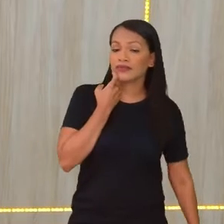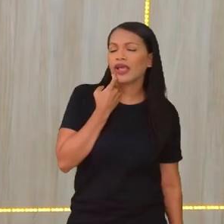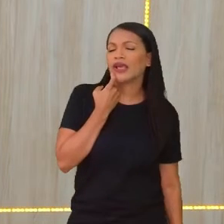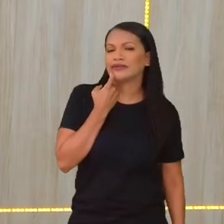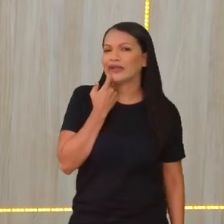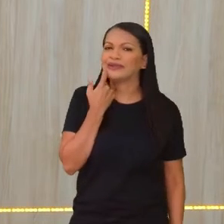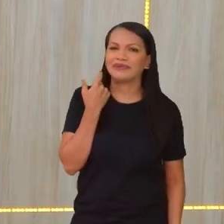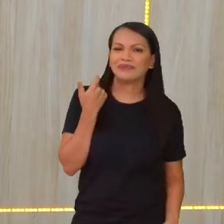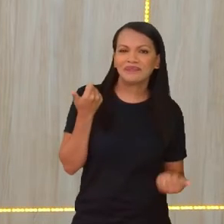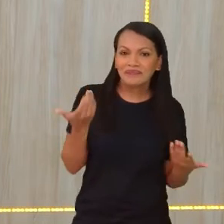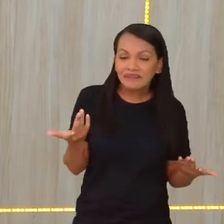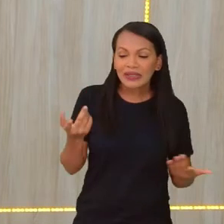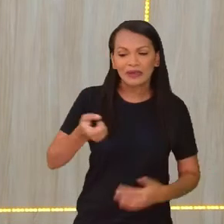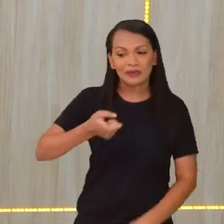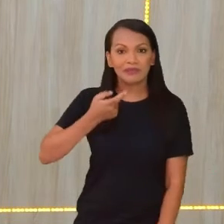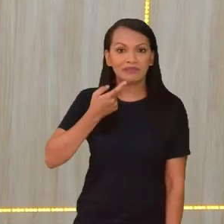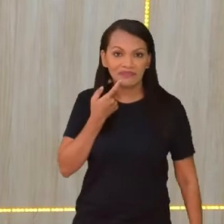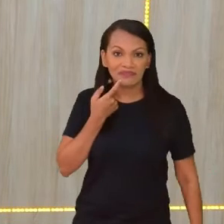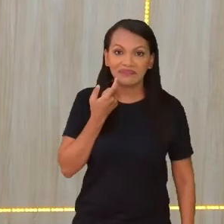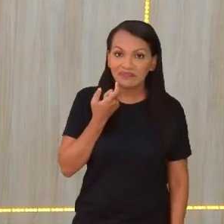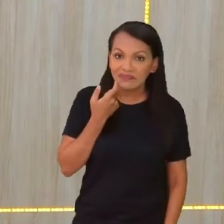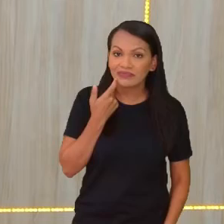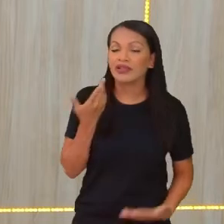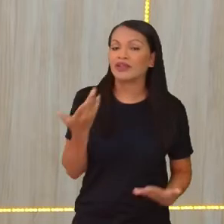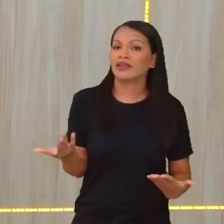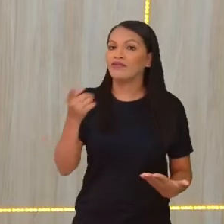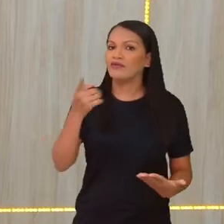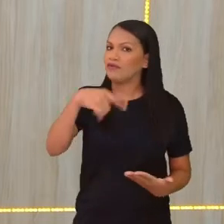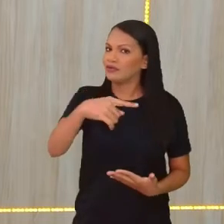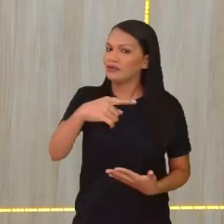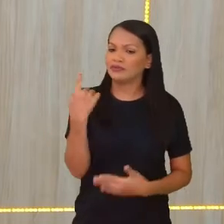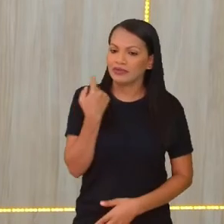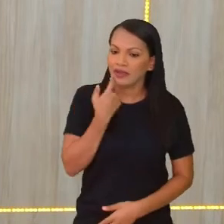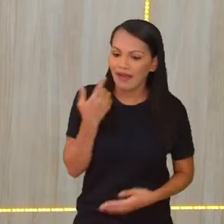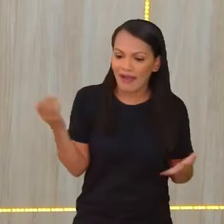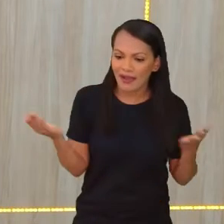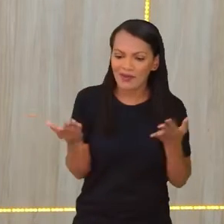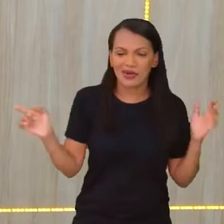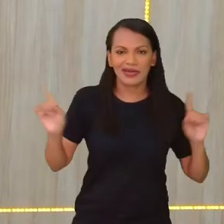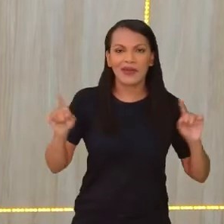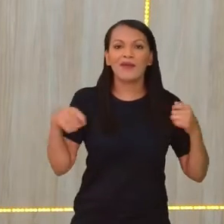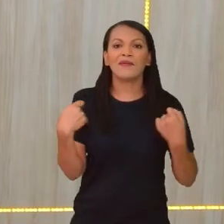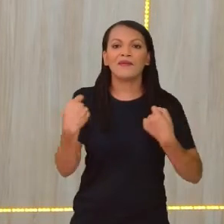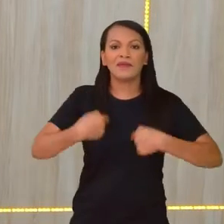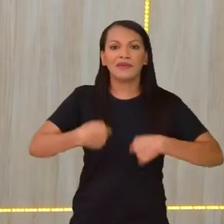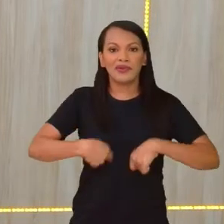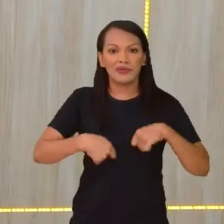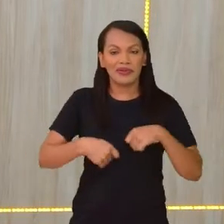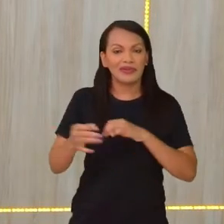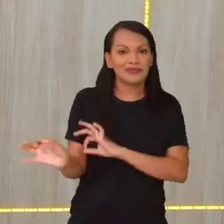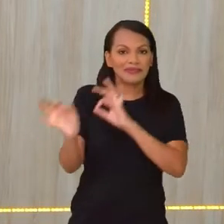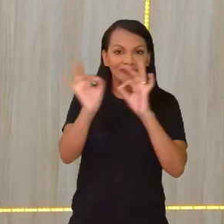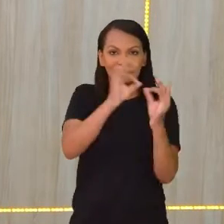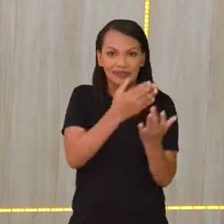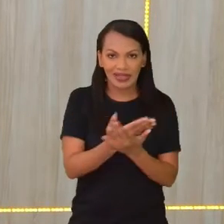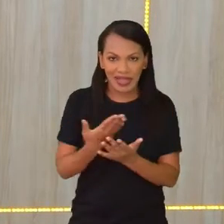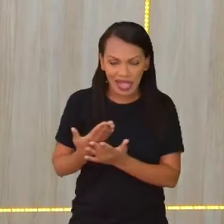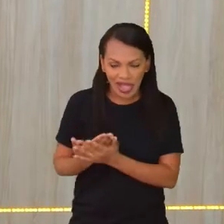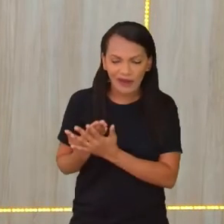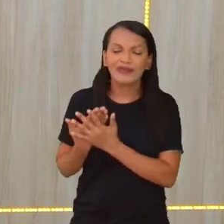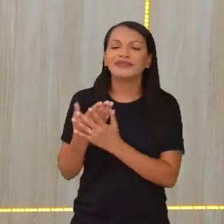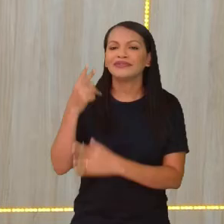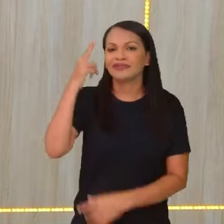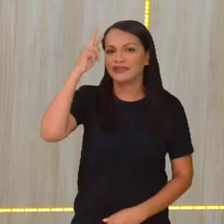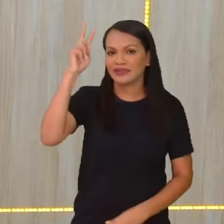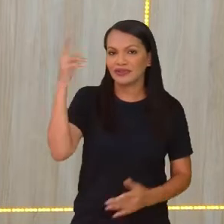porque sextou que o 6º ano sextará agora. Vai primeiro assistir a aula de História, hoje uma aula mais ligada à